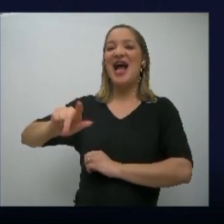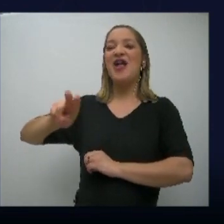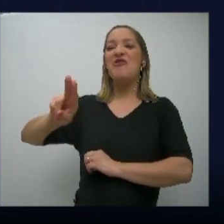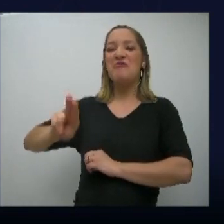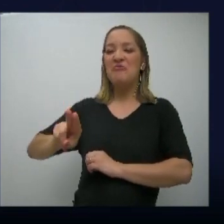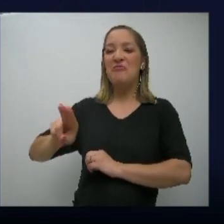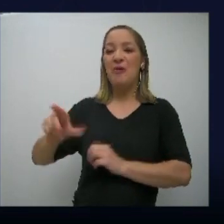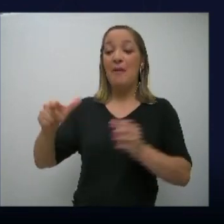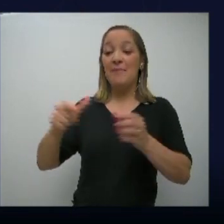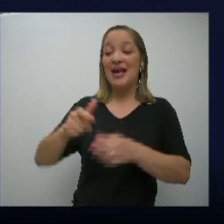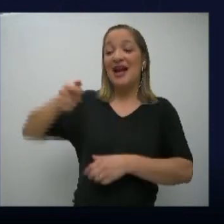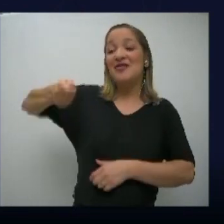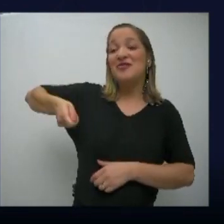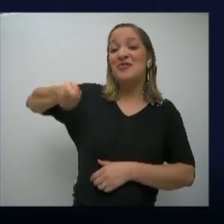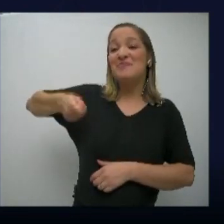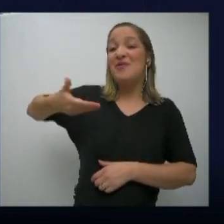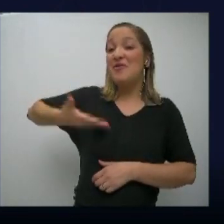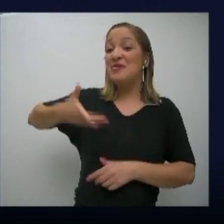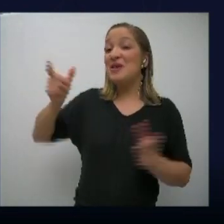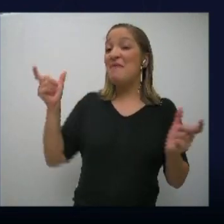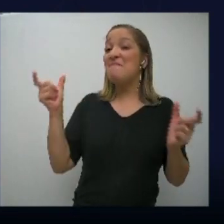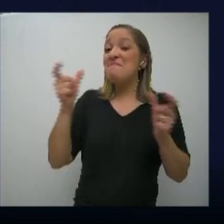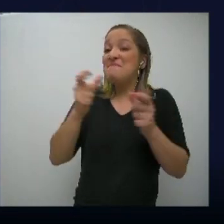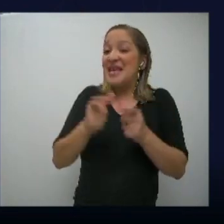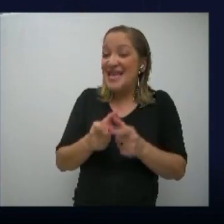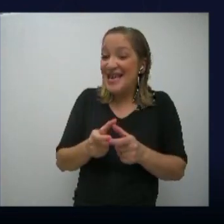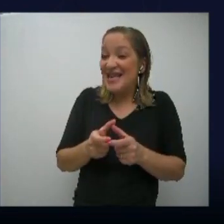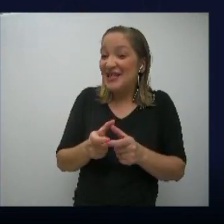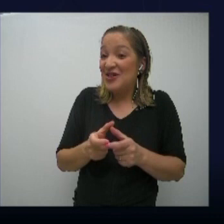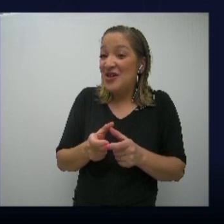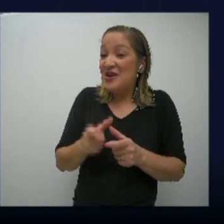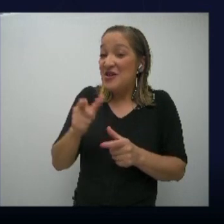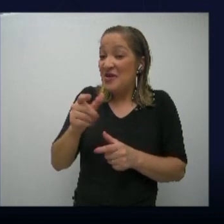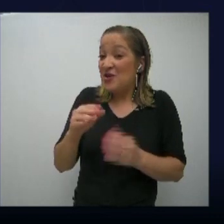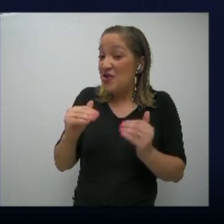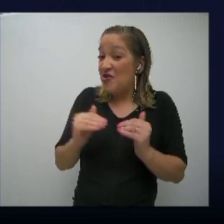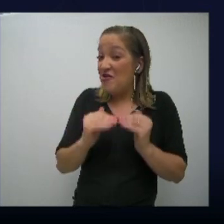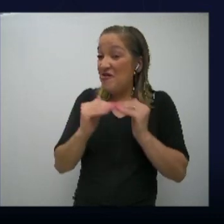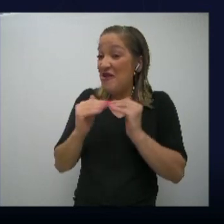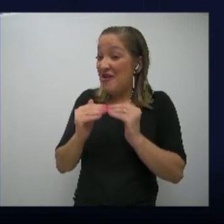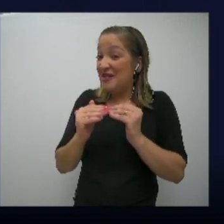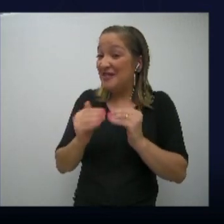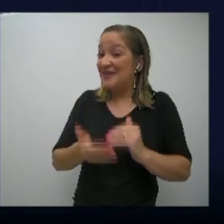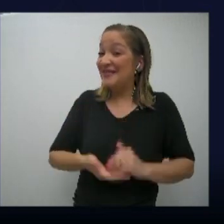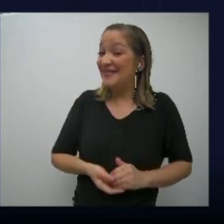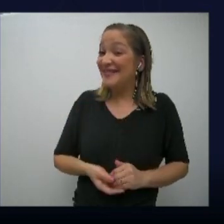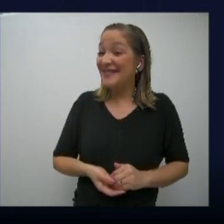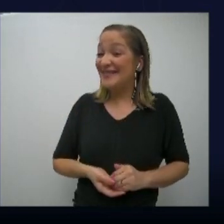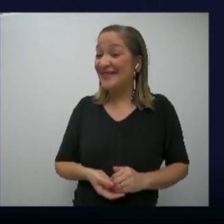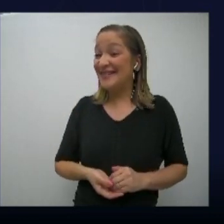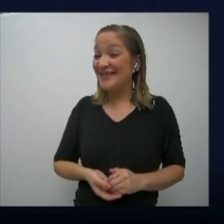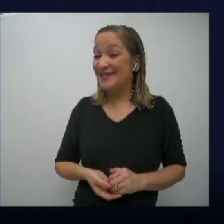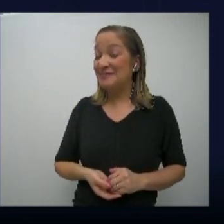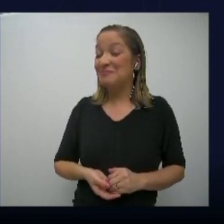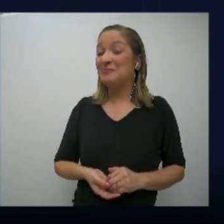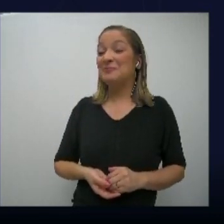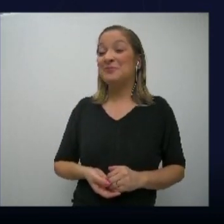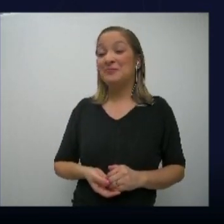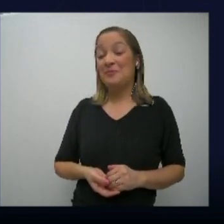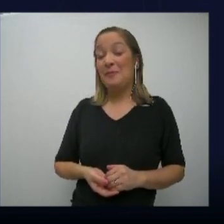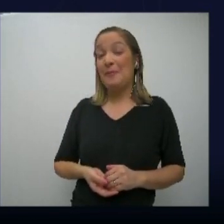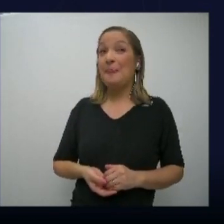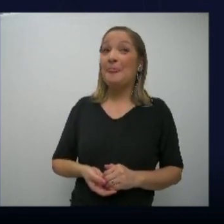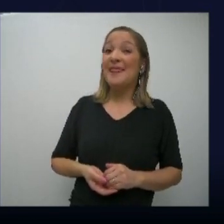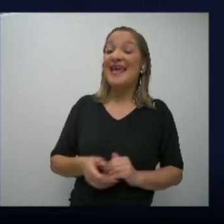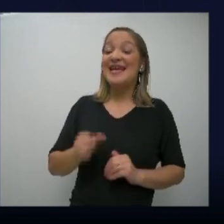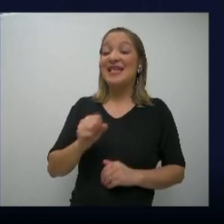2025 concorda com a sua visão aí pra pergunta do MS a e olha aqui